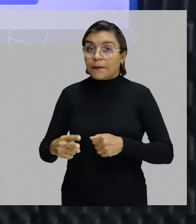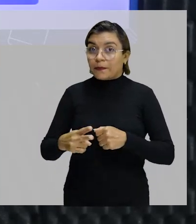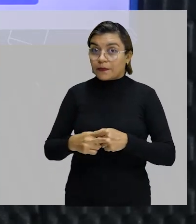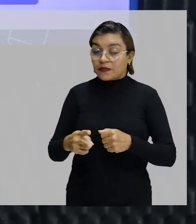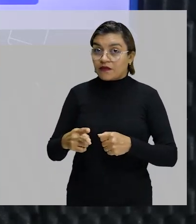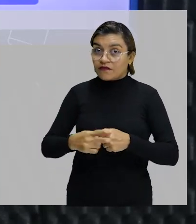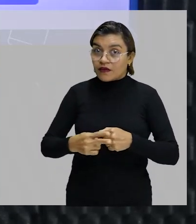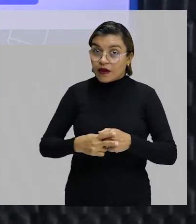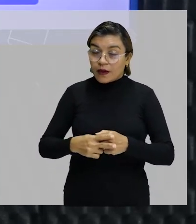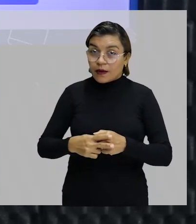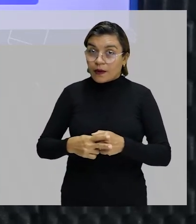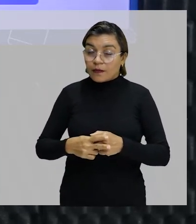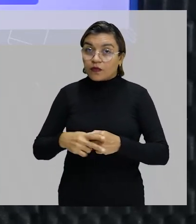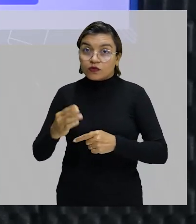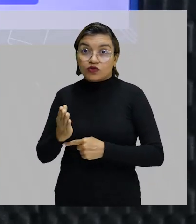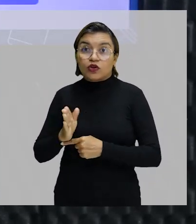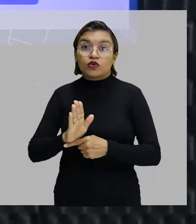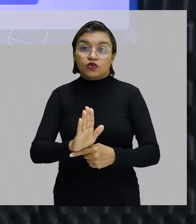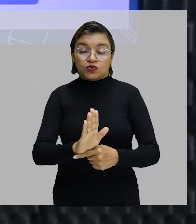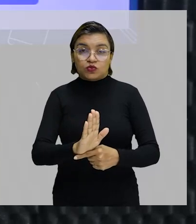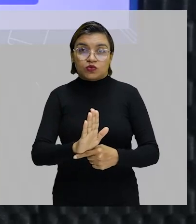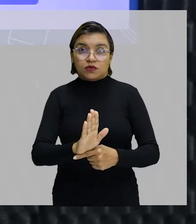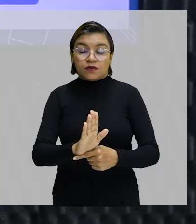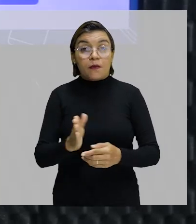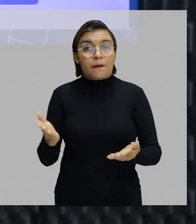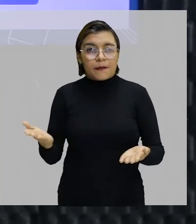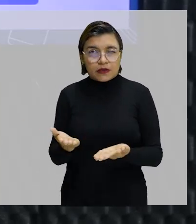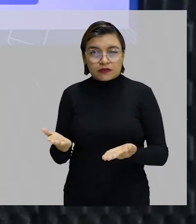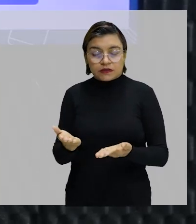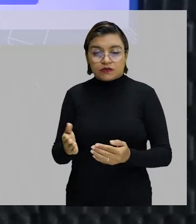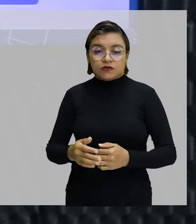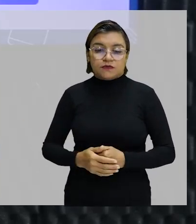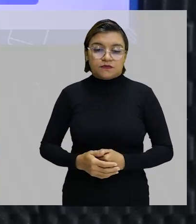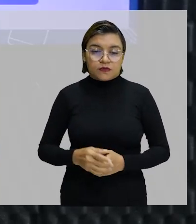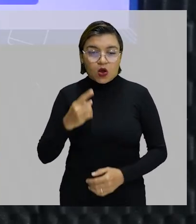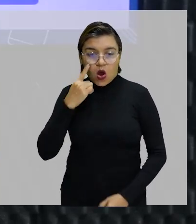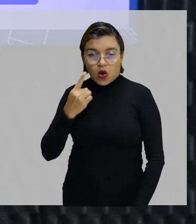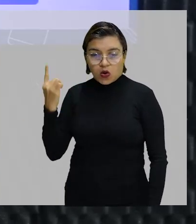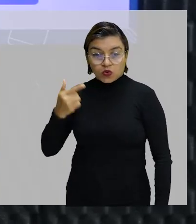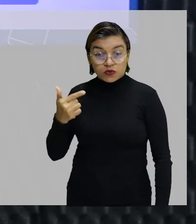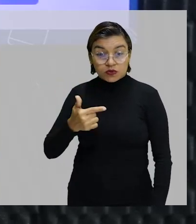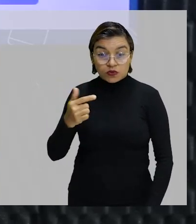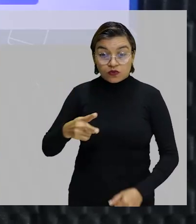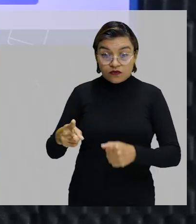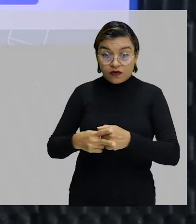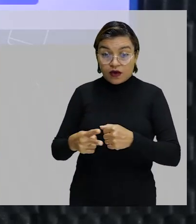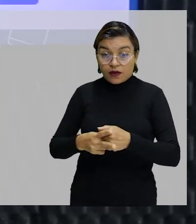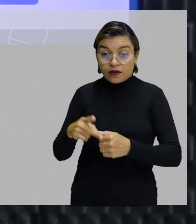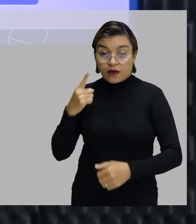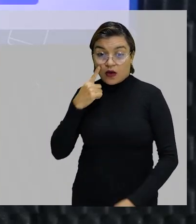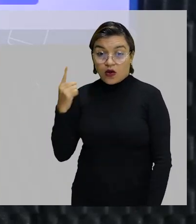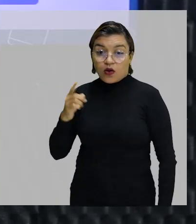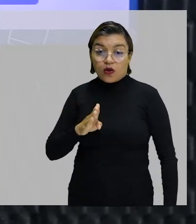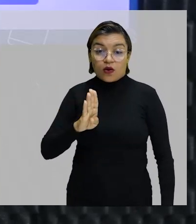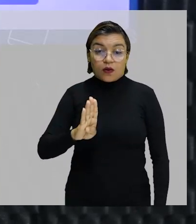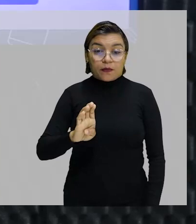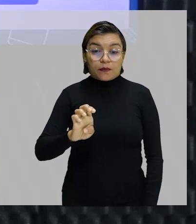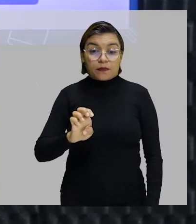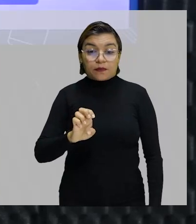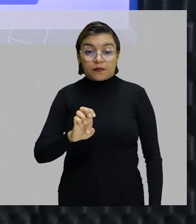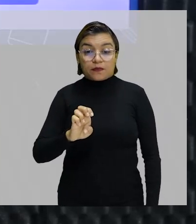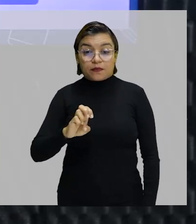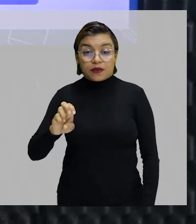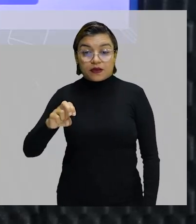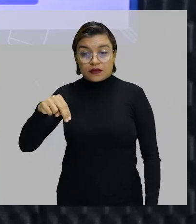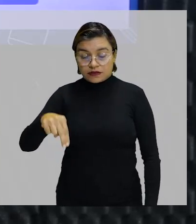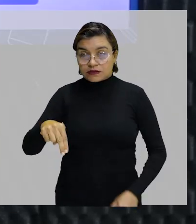no presente, has ou have. Tá? O segundo verbo é o verbo been. Been